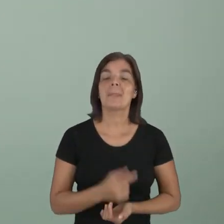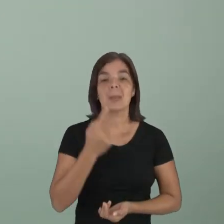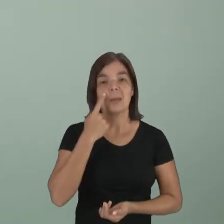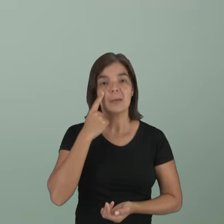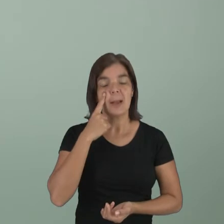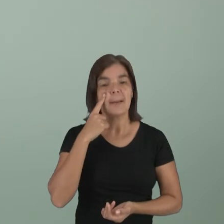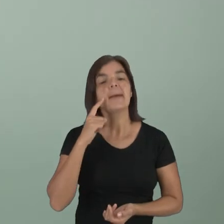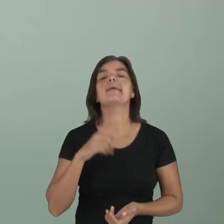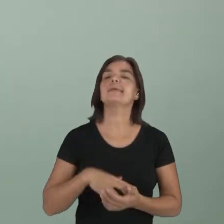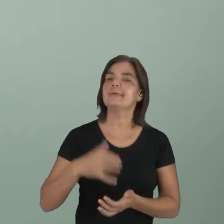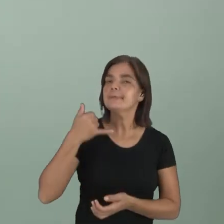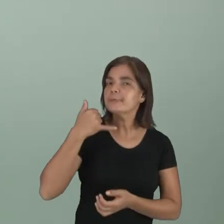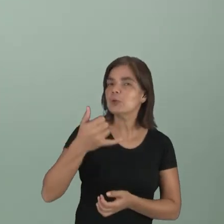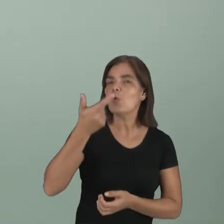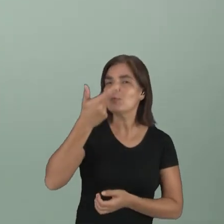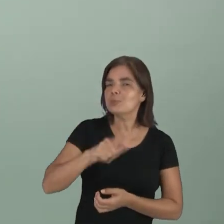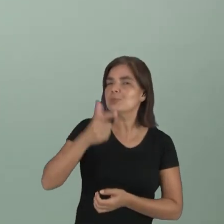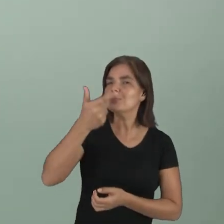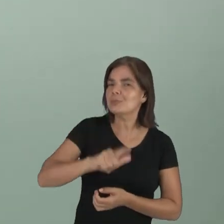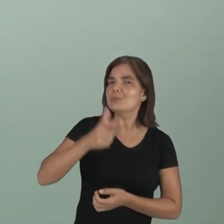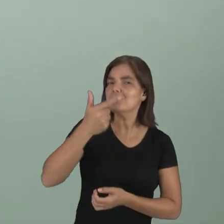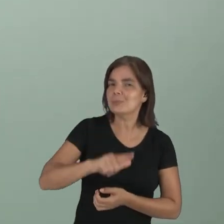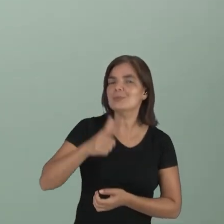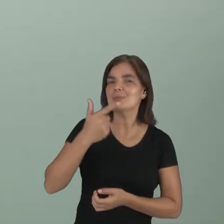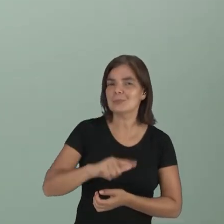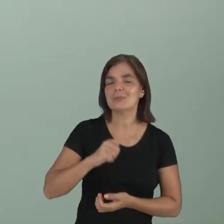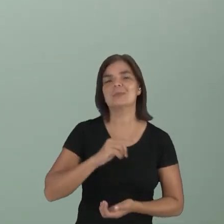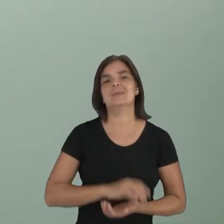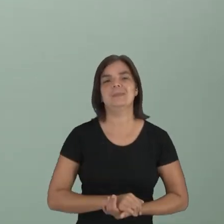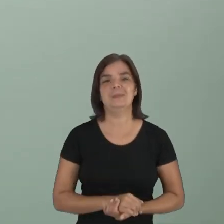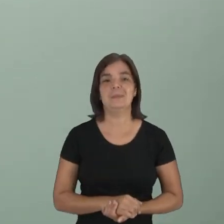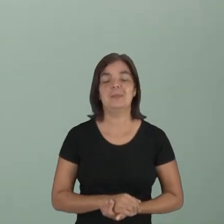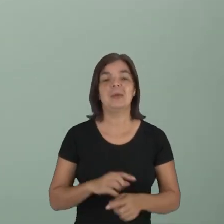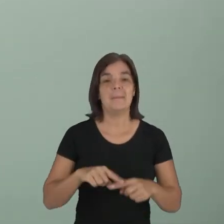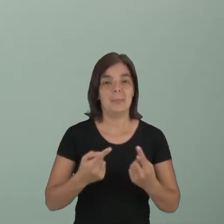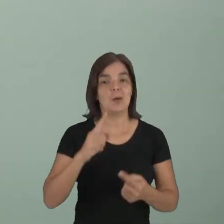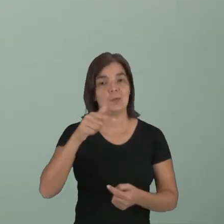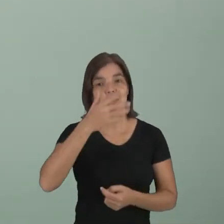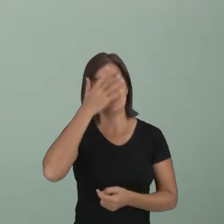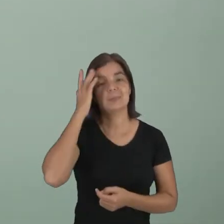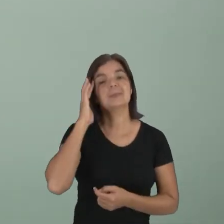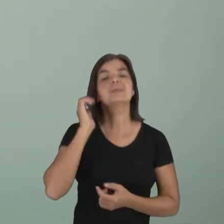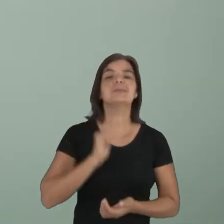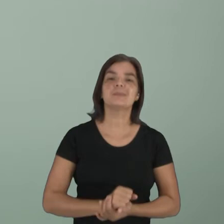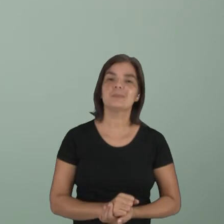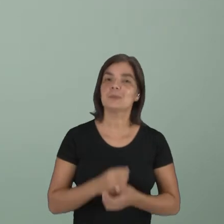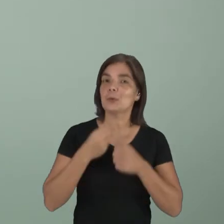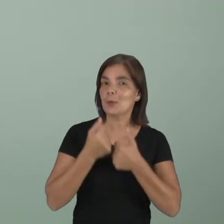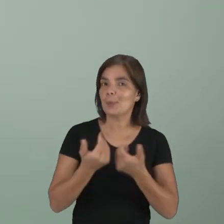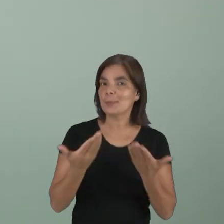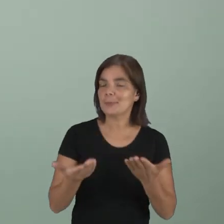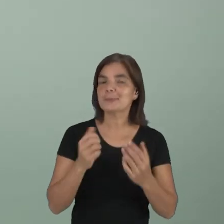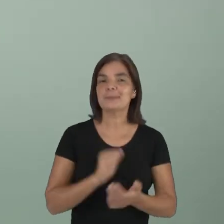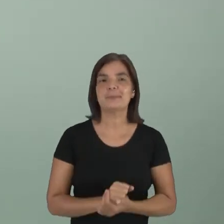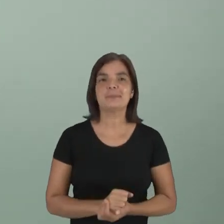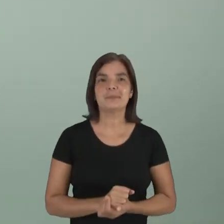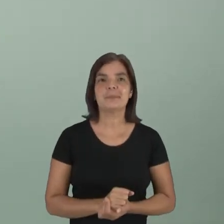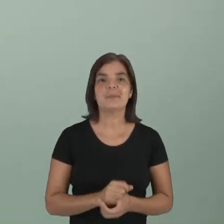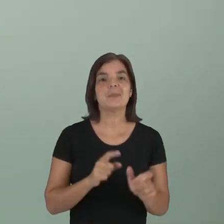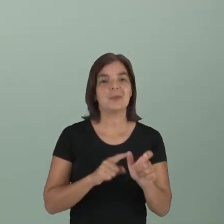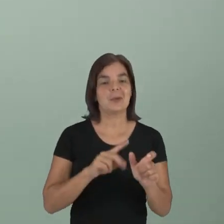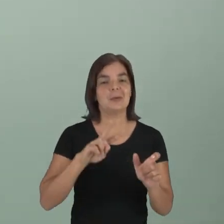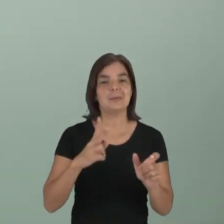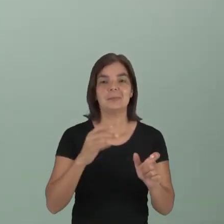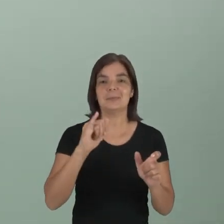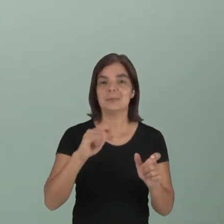para realçar que você ligou inúmeras e inúmeras vezes para outra pessoa. Tá bom? O nome dessa figura de